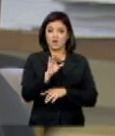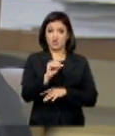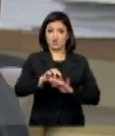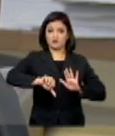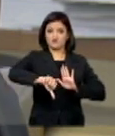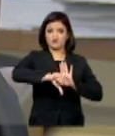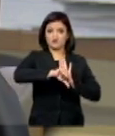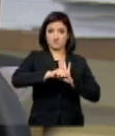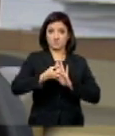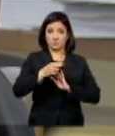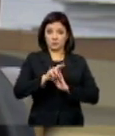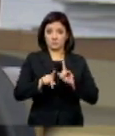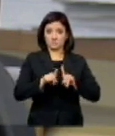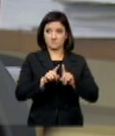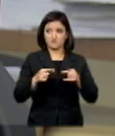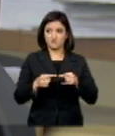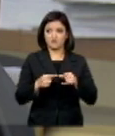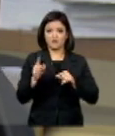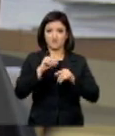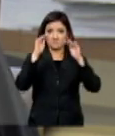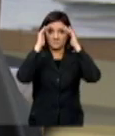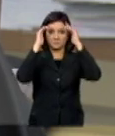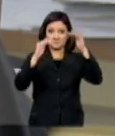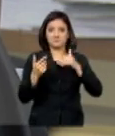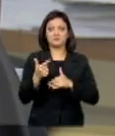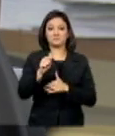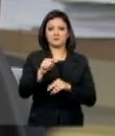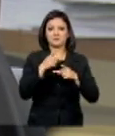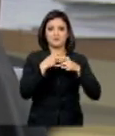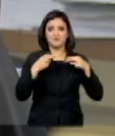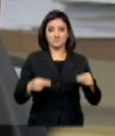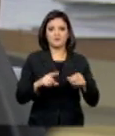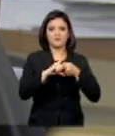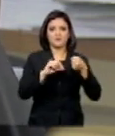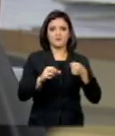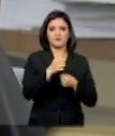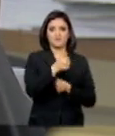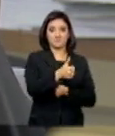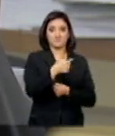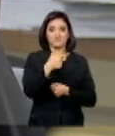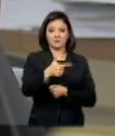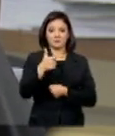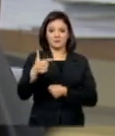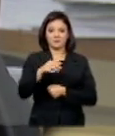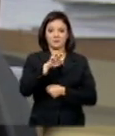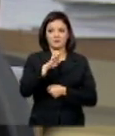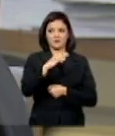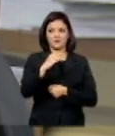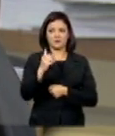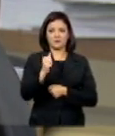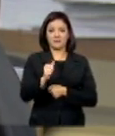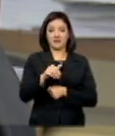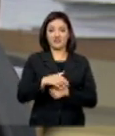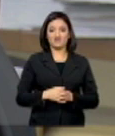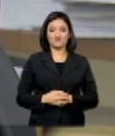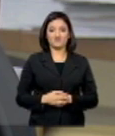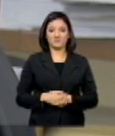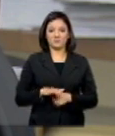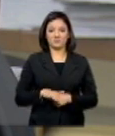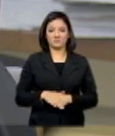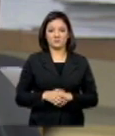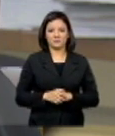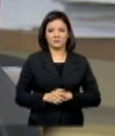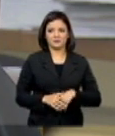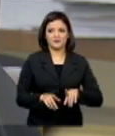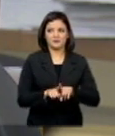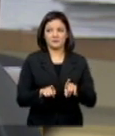de outras medidas o artigo 122 do eca tem a seguinte redação a medida de internação só